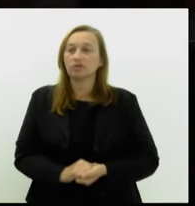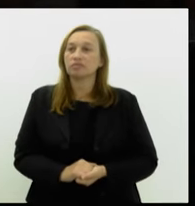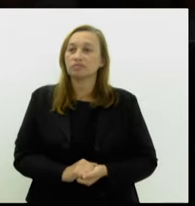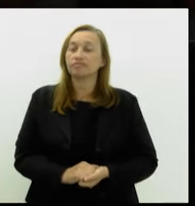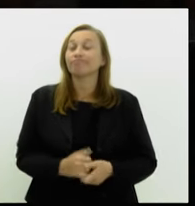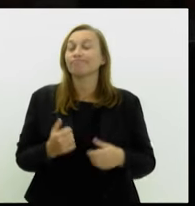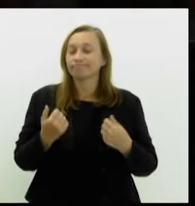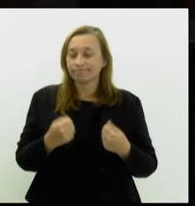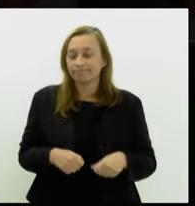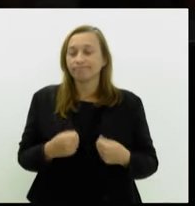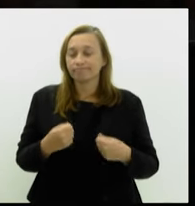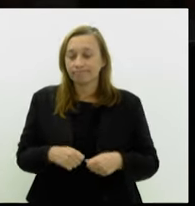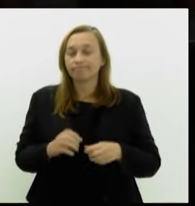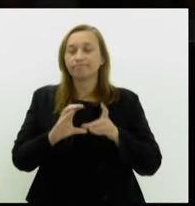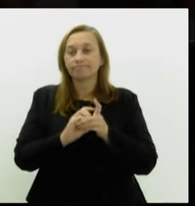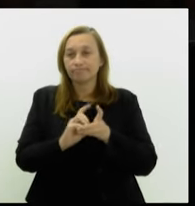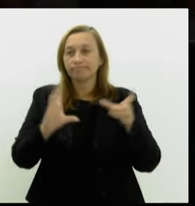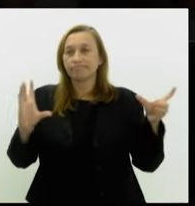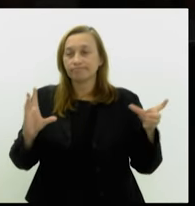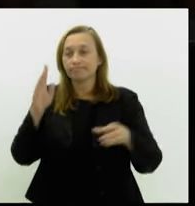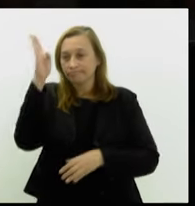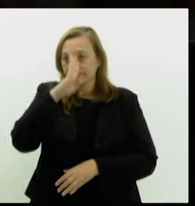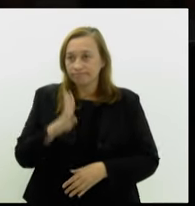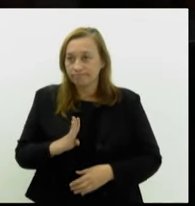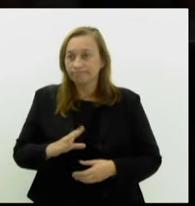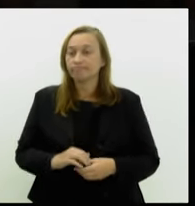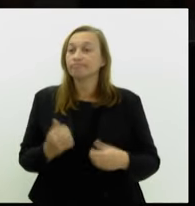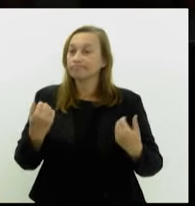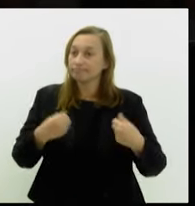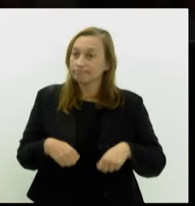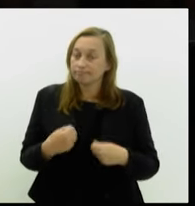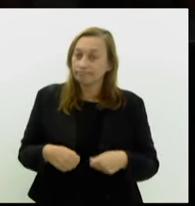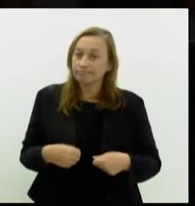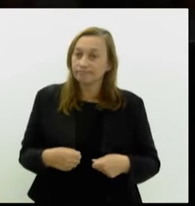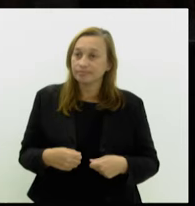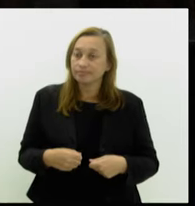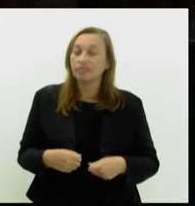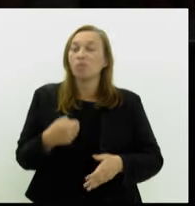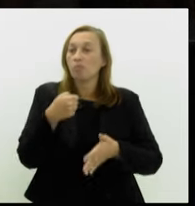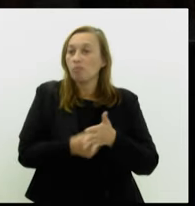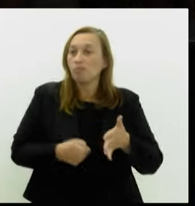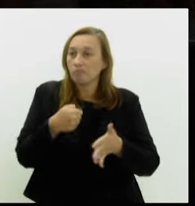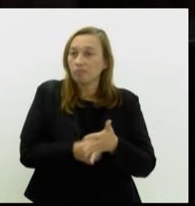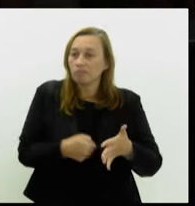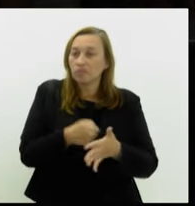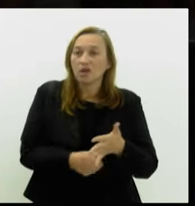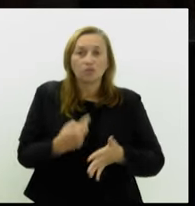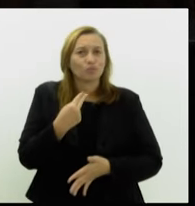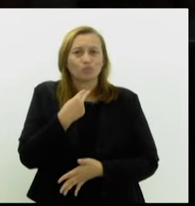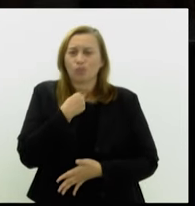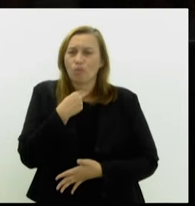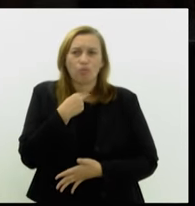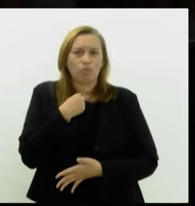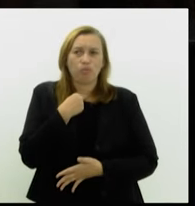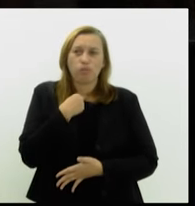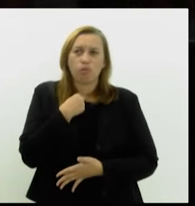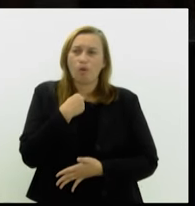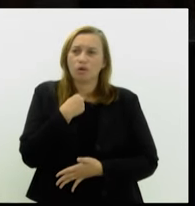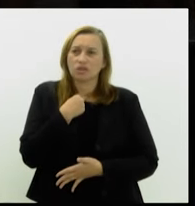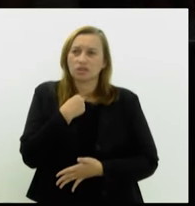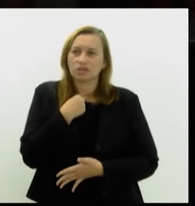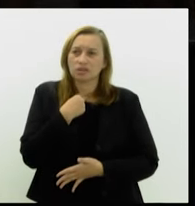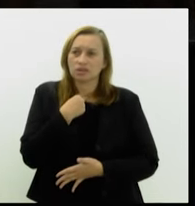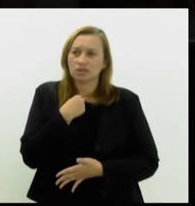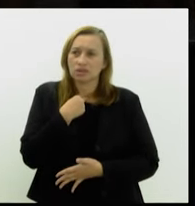é uma necessidade para a democracia brasileira, isso é uma necessidade para as lutas que não podem vir amanhã, para